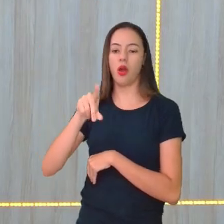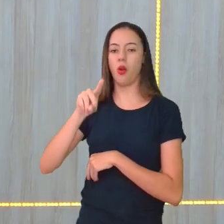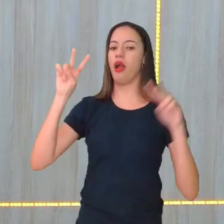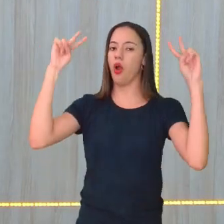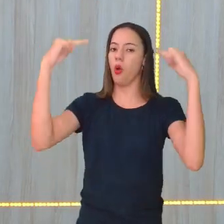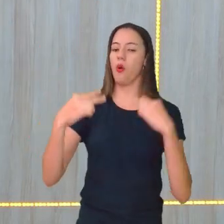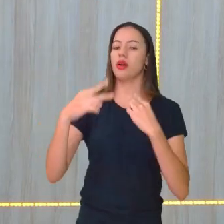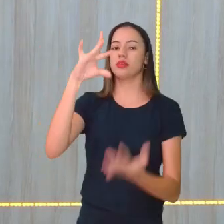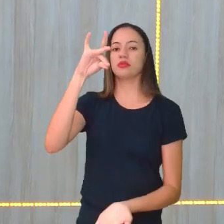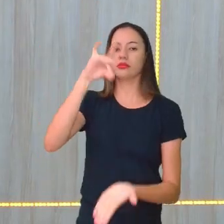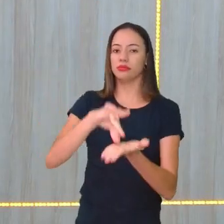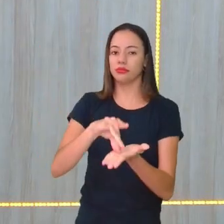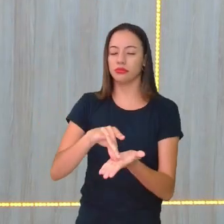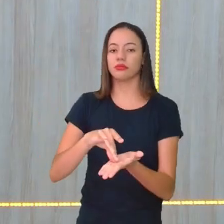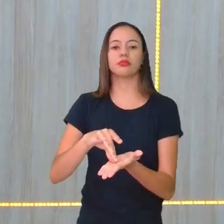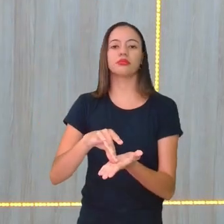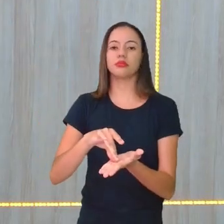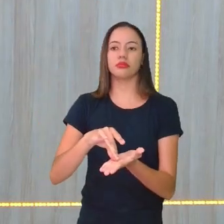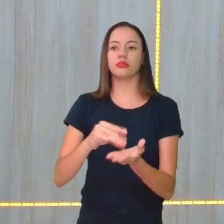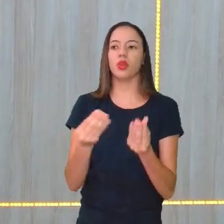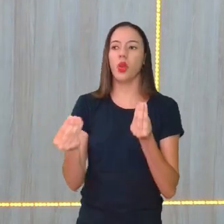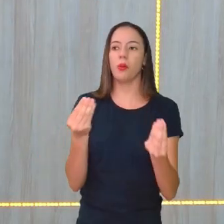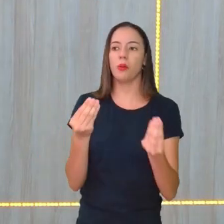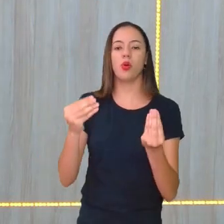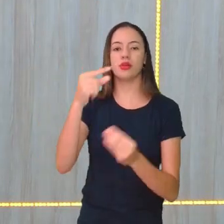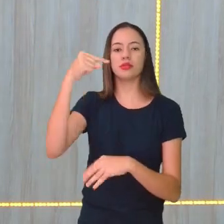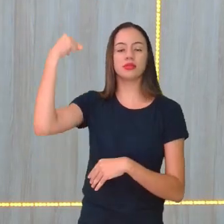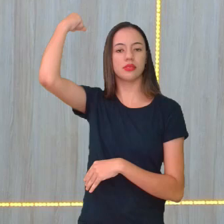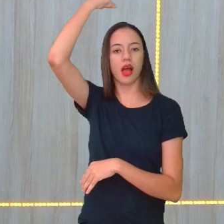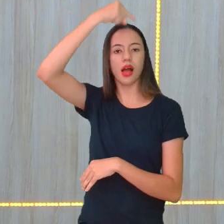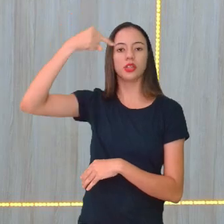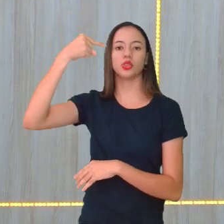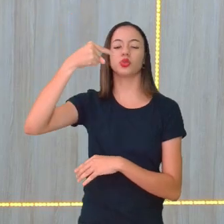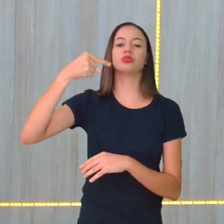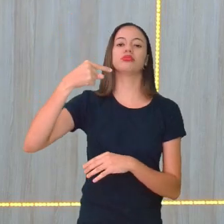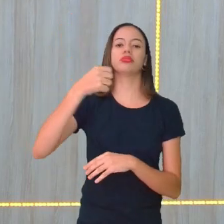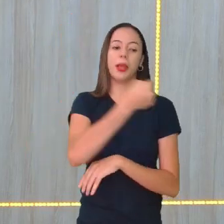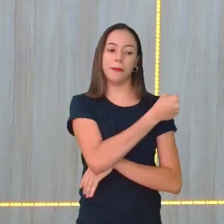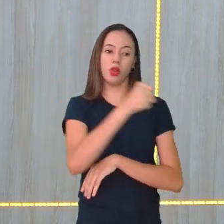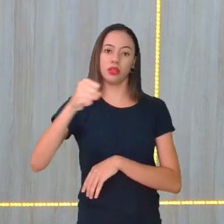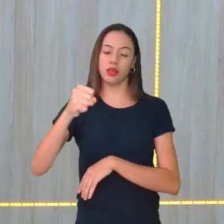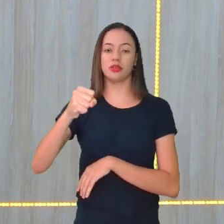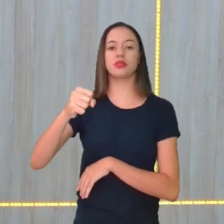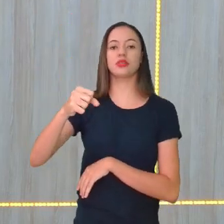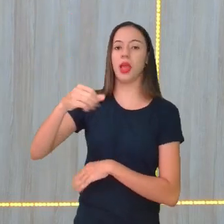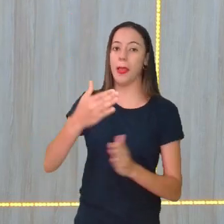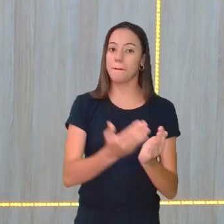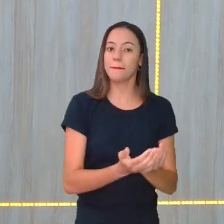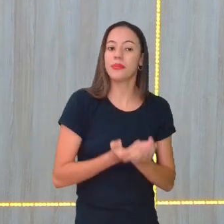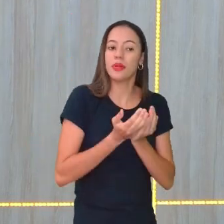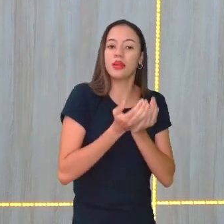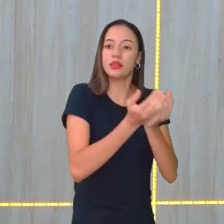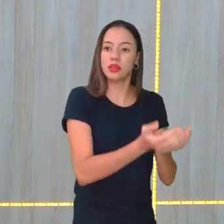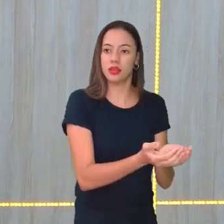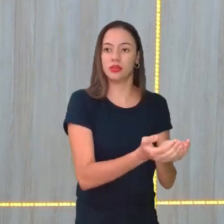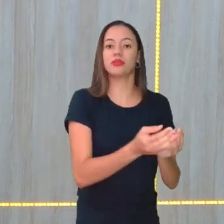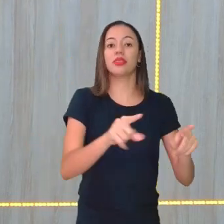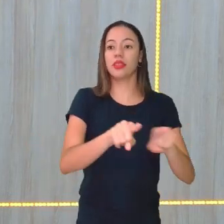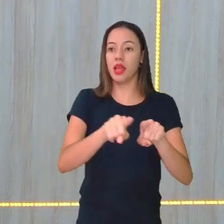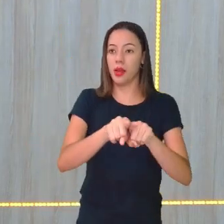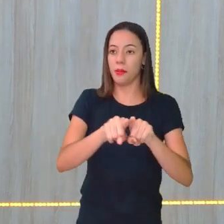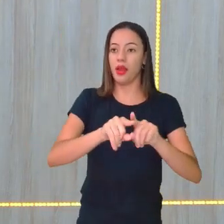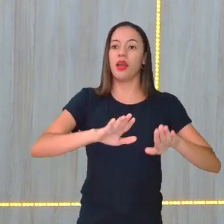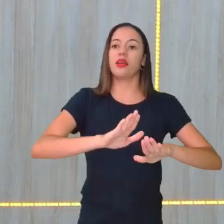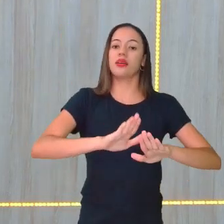como padroeiro dos marinheiros e das crianças. Daí, mais na frente, a gente ter